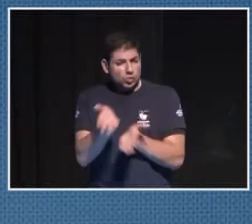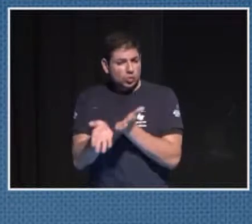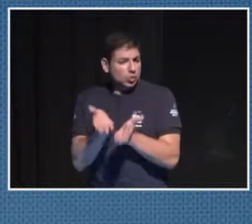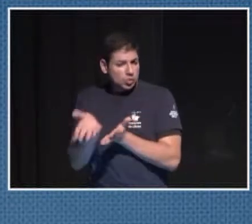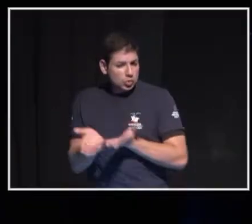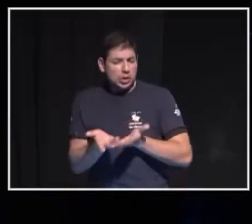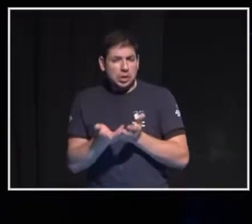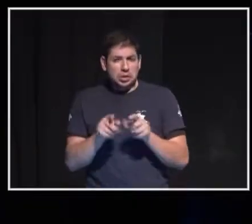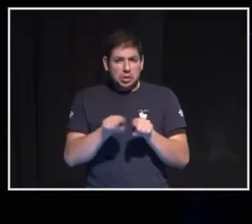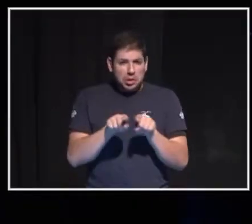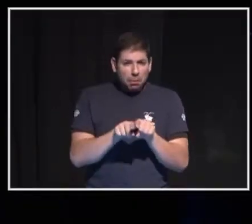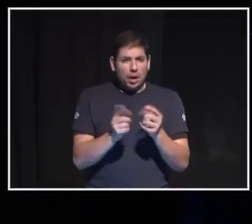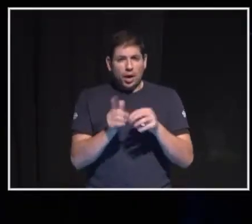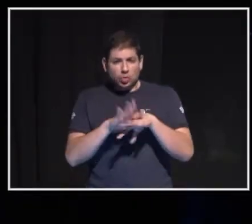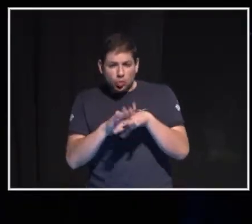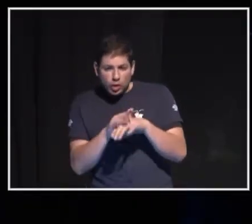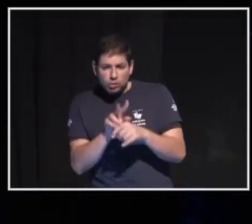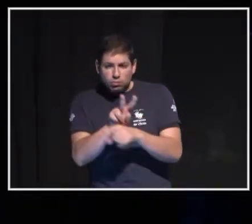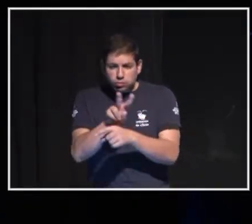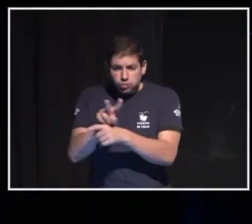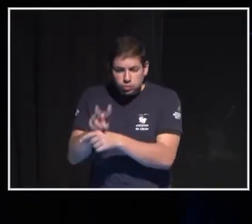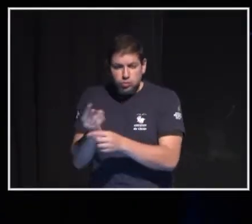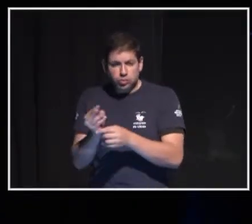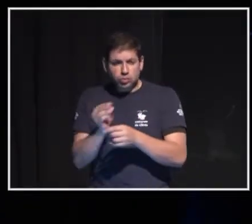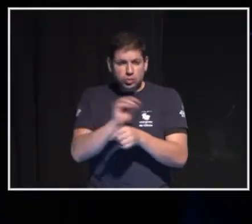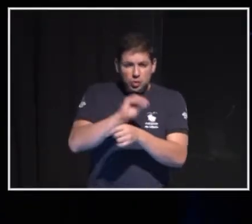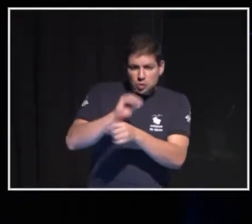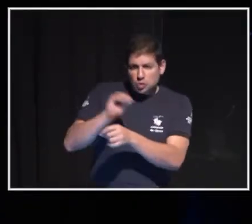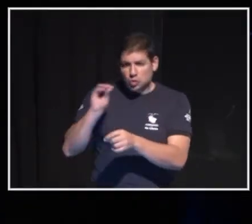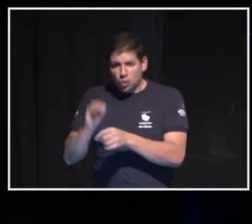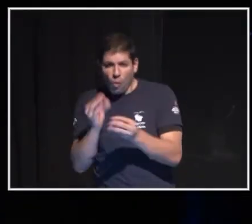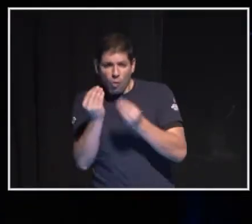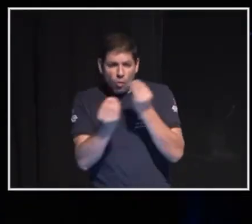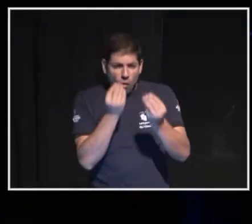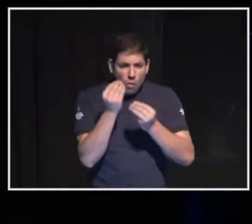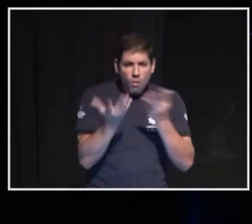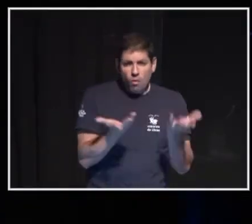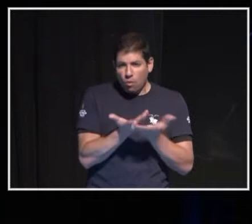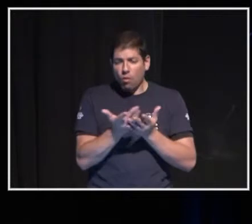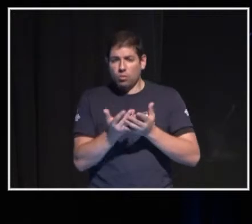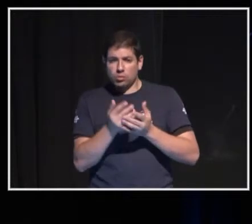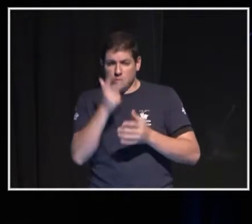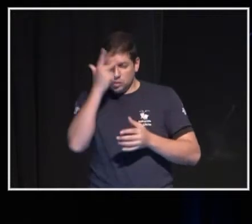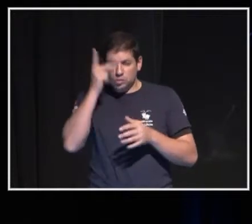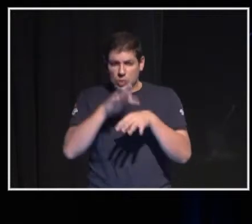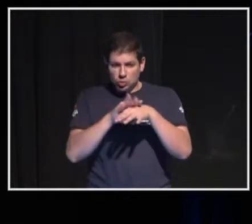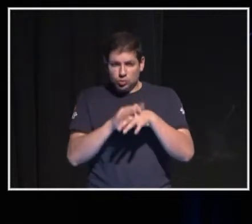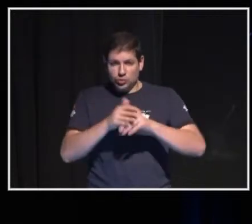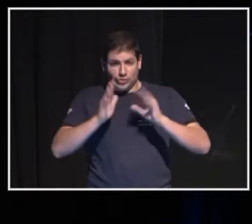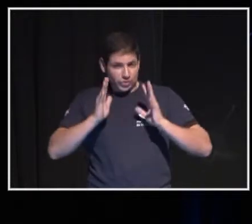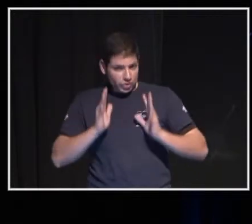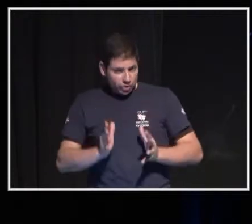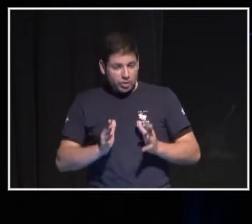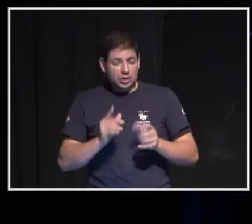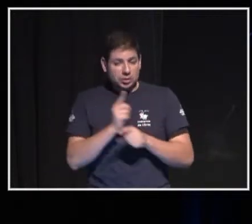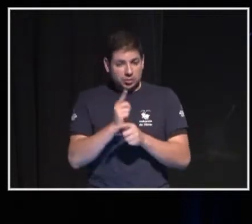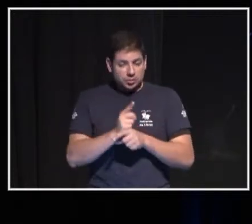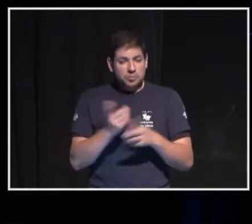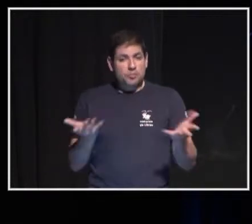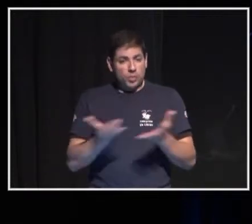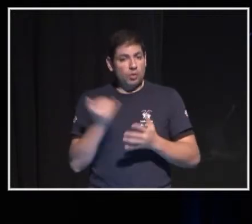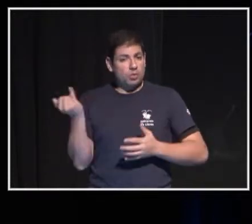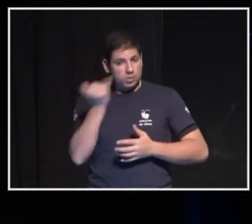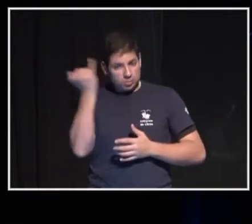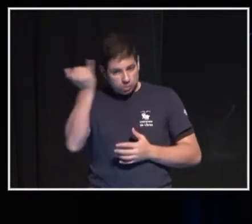ao manejo do acometimento pulmonar nos pacientes com esclerose sistêmica, nós temos hoje